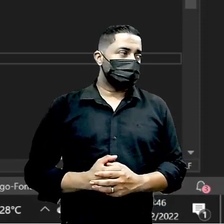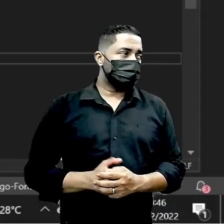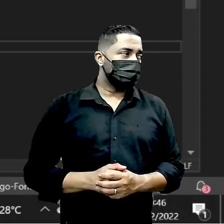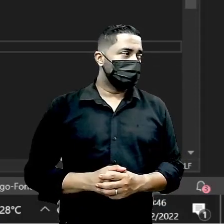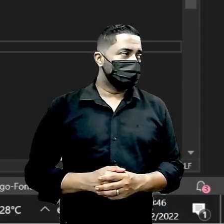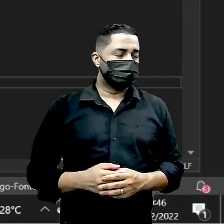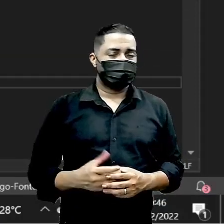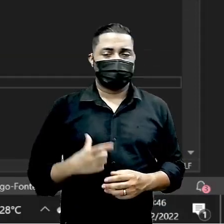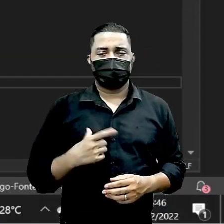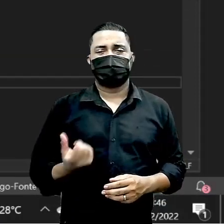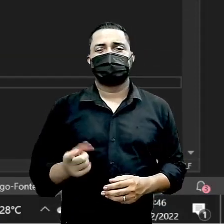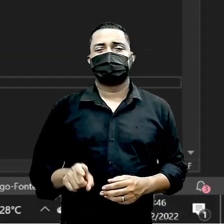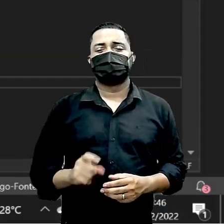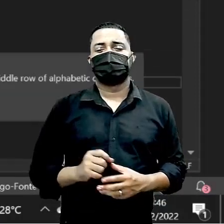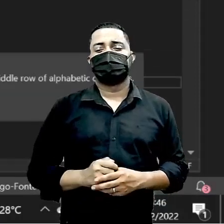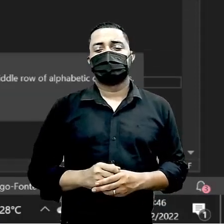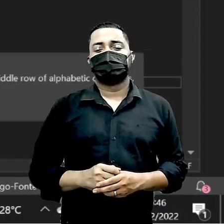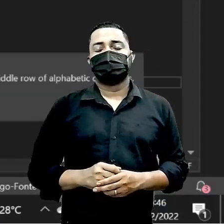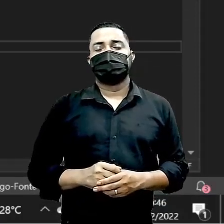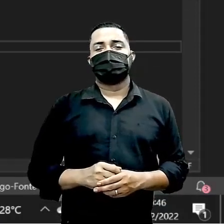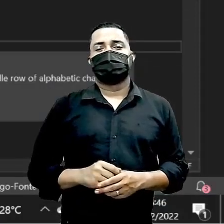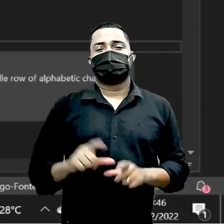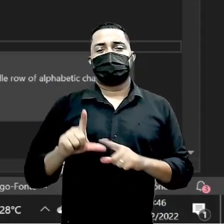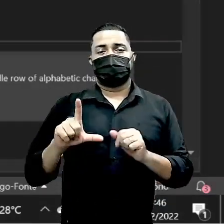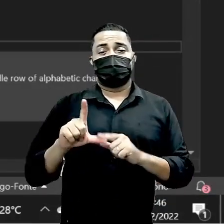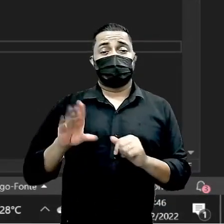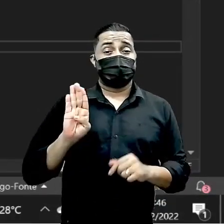eu pressionar a letra D,